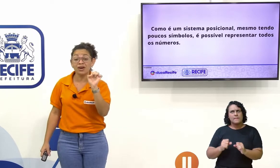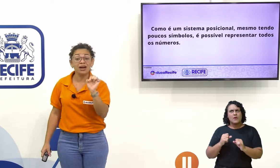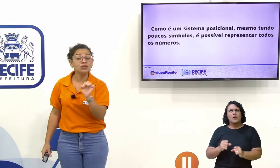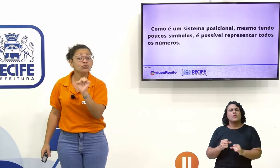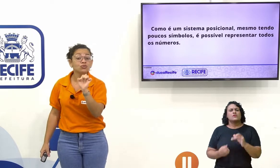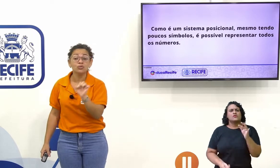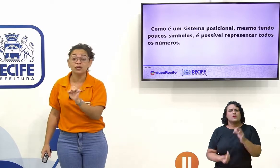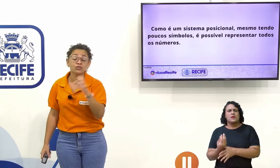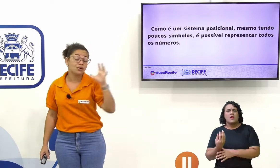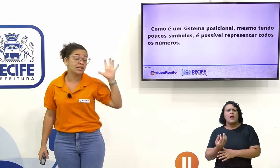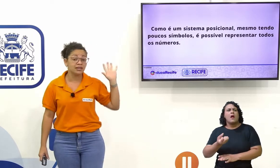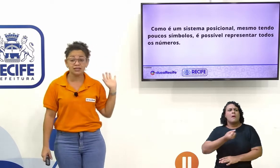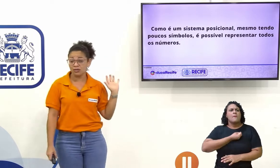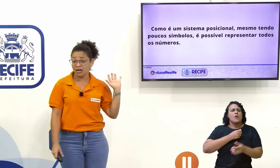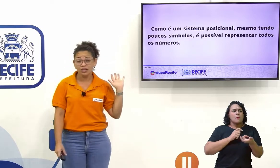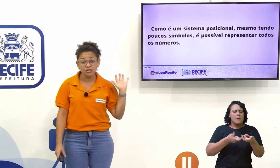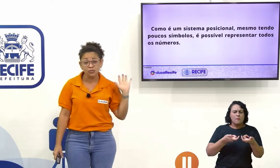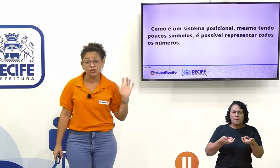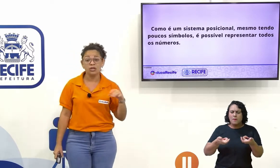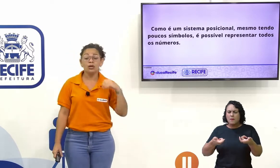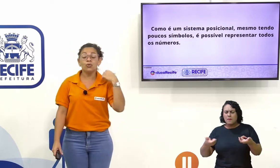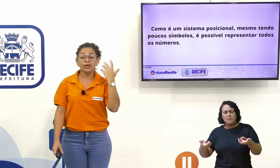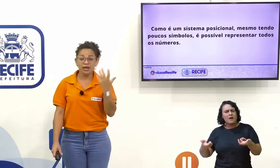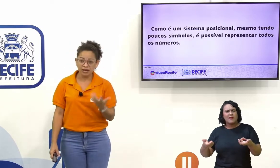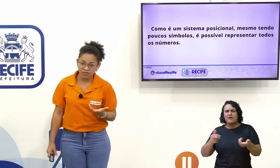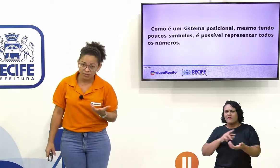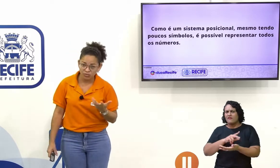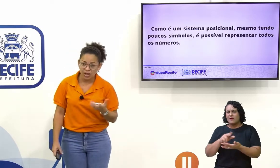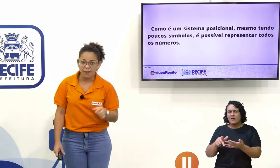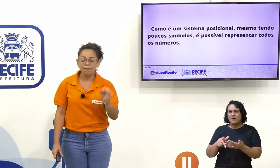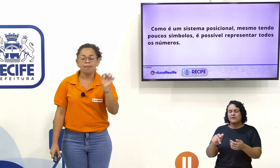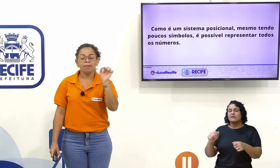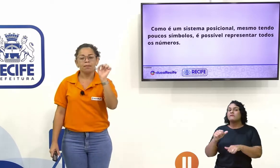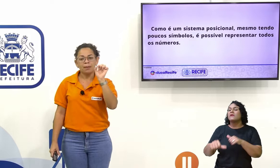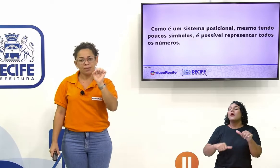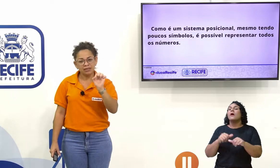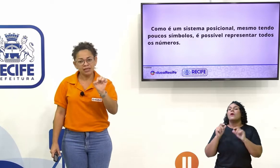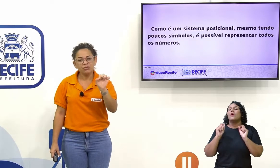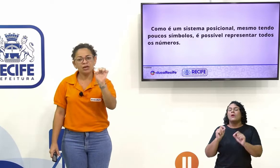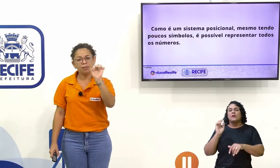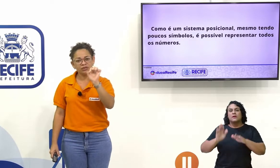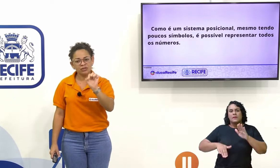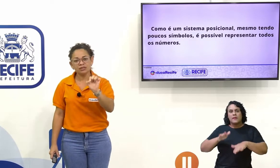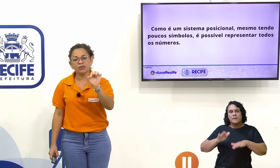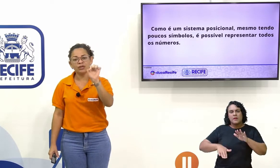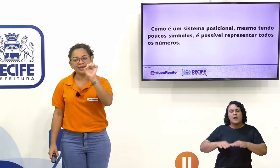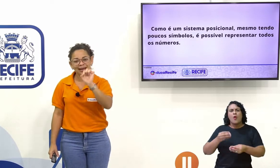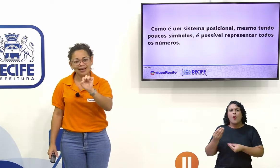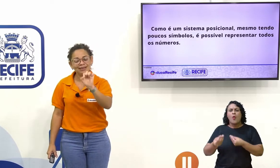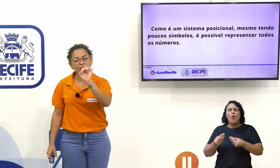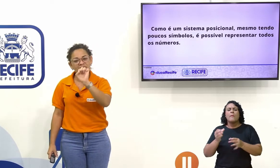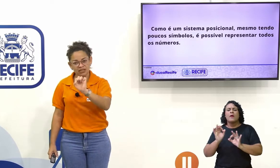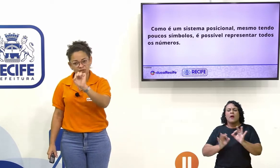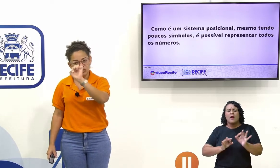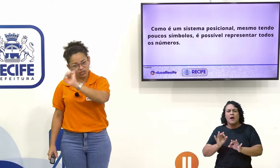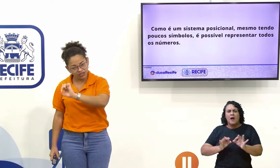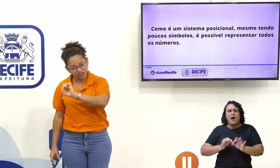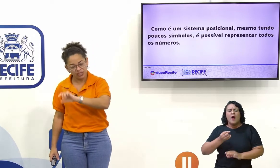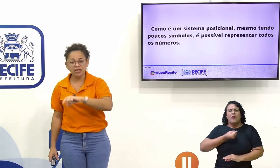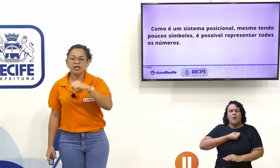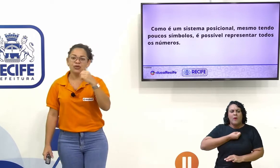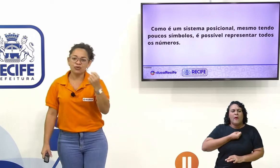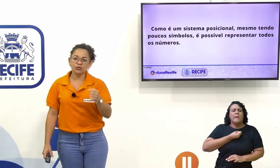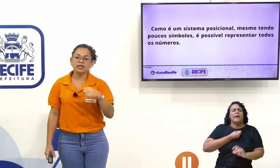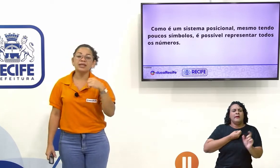construir vários números com aqueles algarismos. O que é que vai mudar? Dependendo da posição que cada algarismo